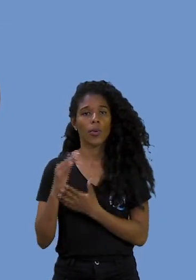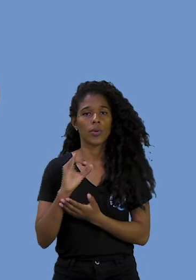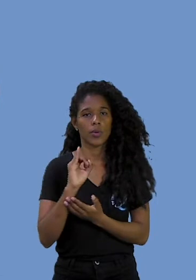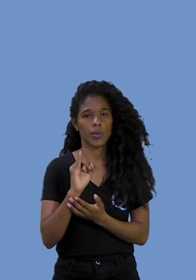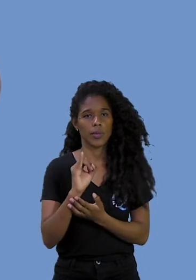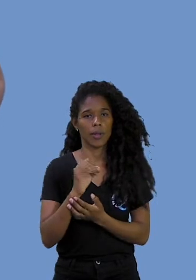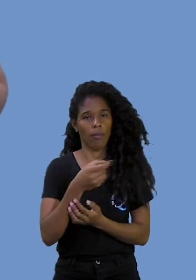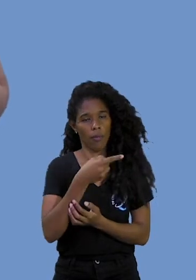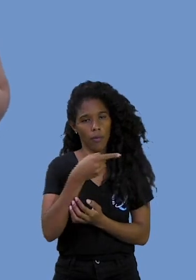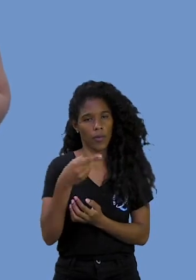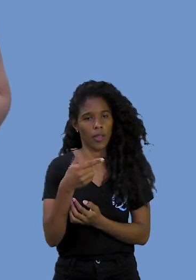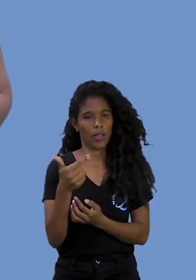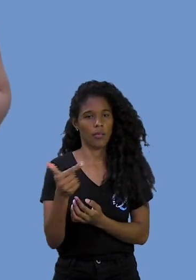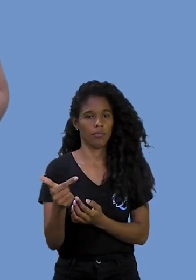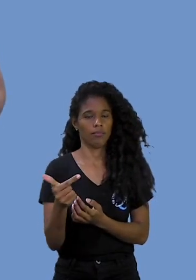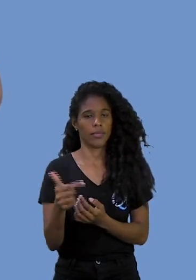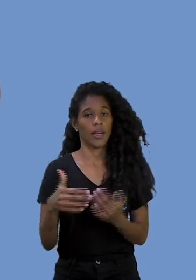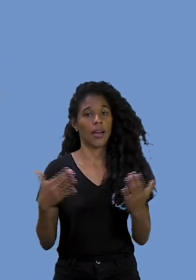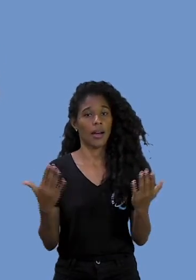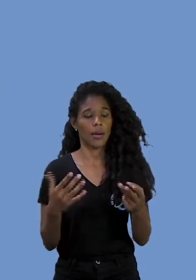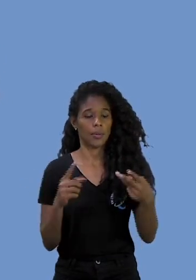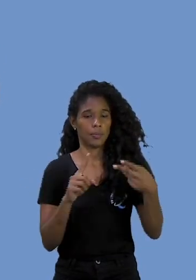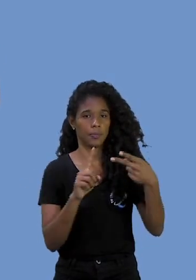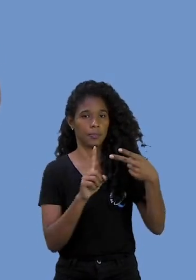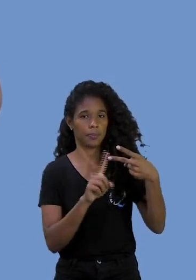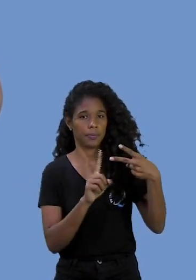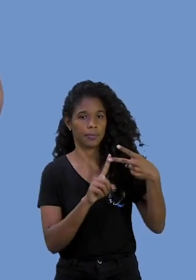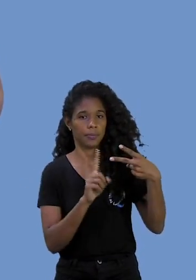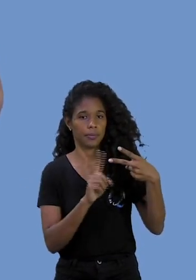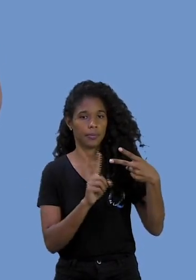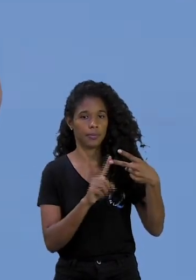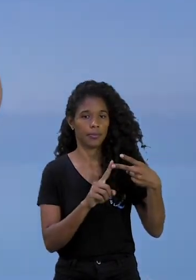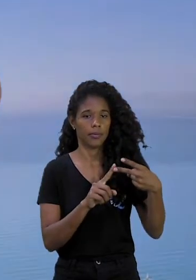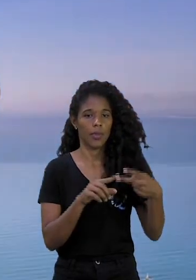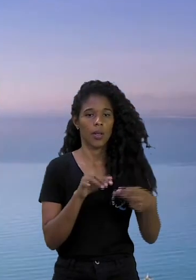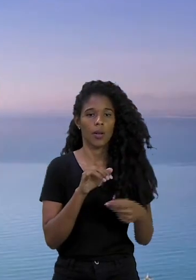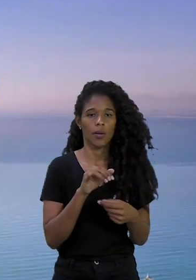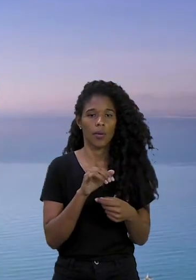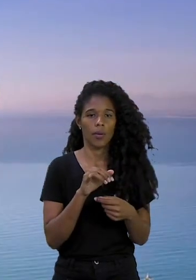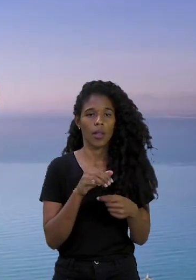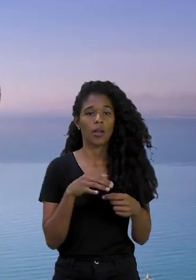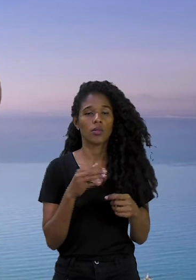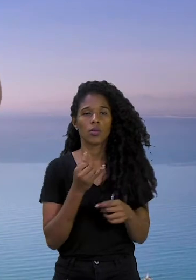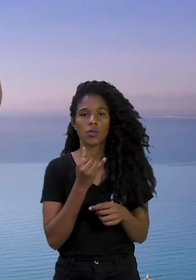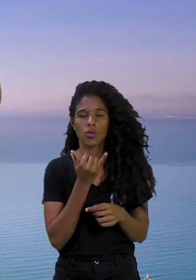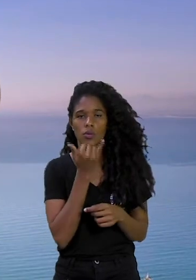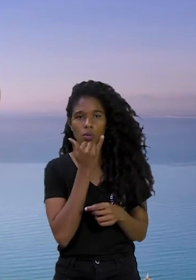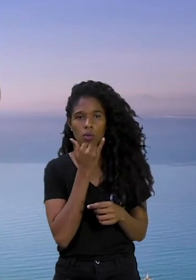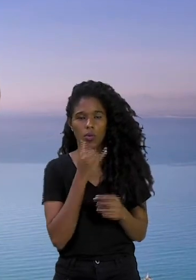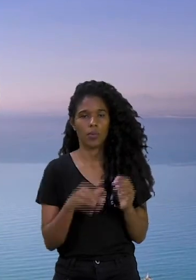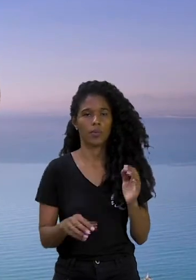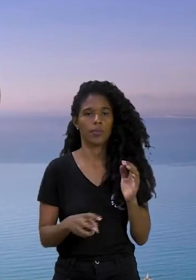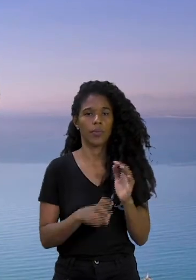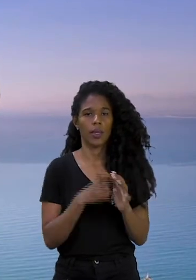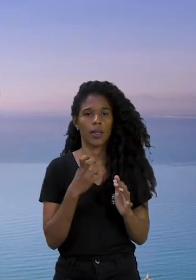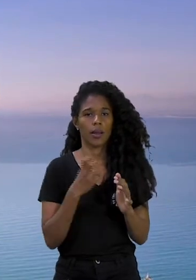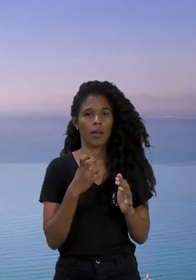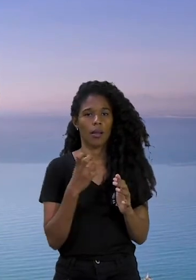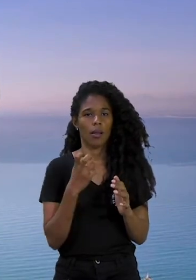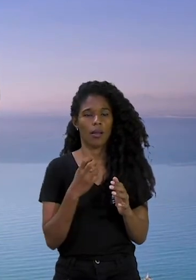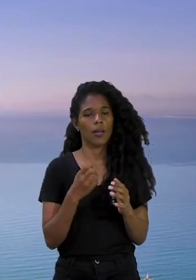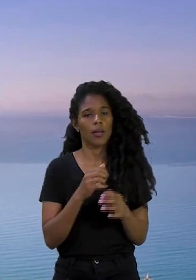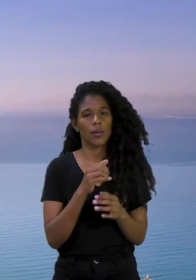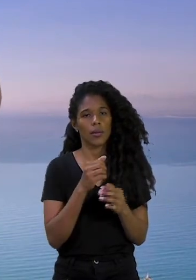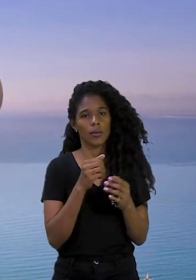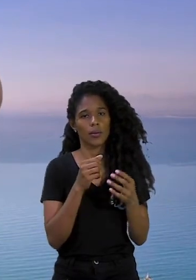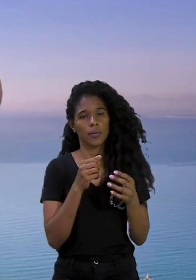certo? Entre palavras formadas por aglutinação. Então, quando que vai ser a aglutinação? Quando